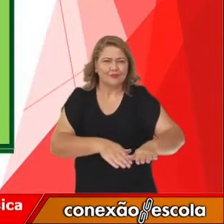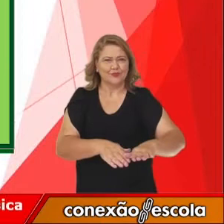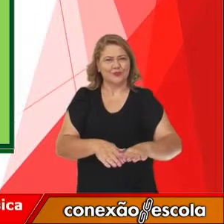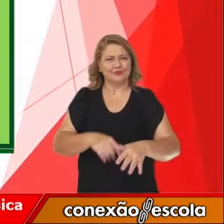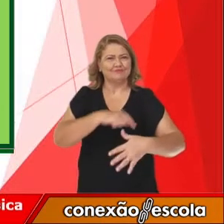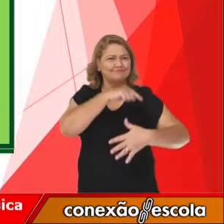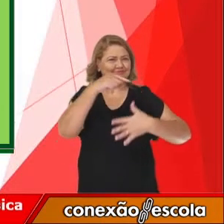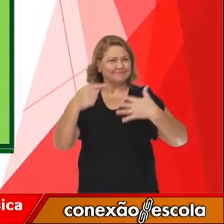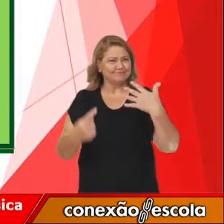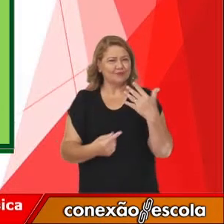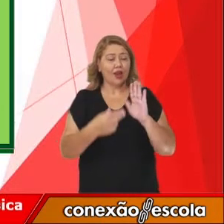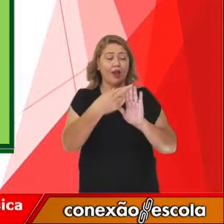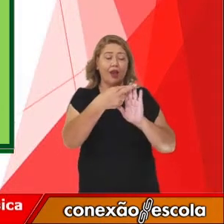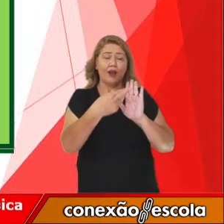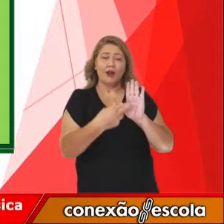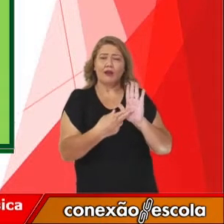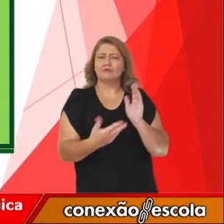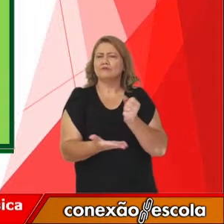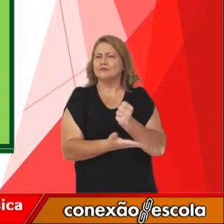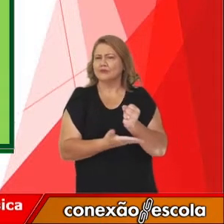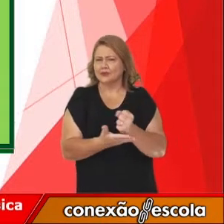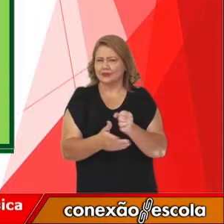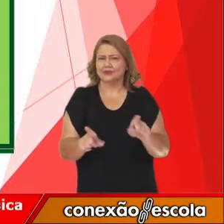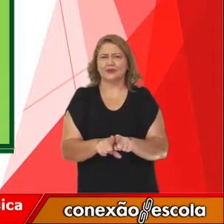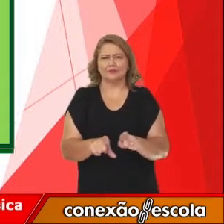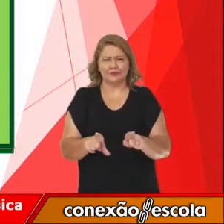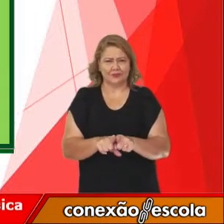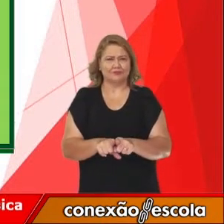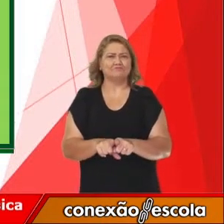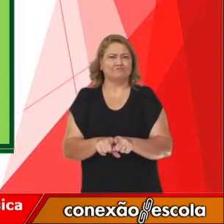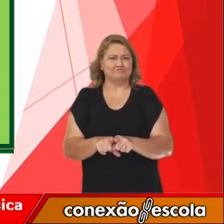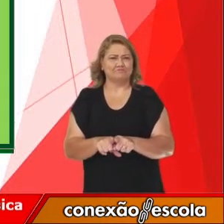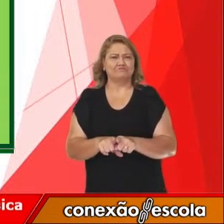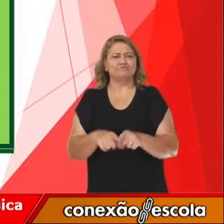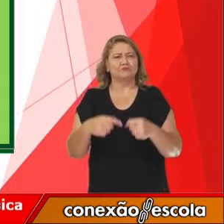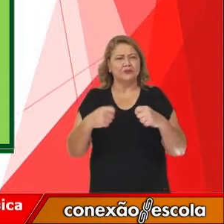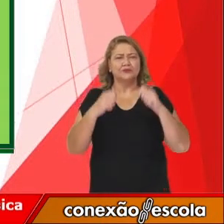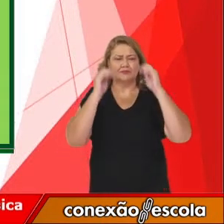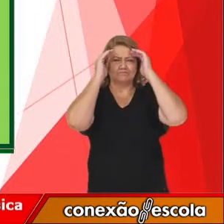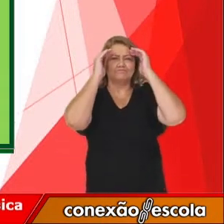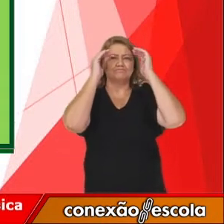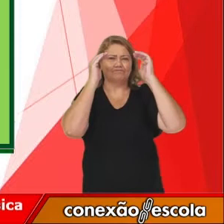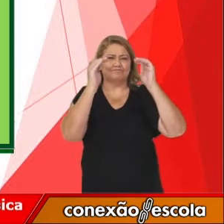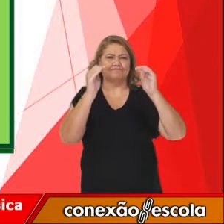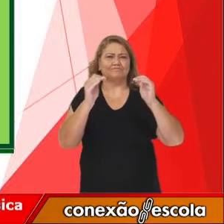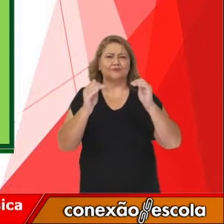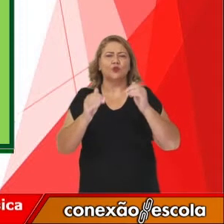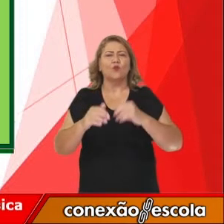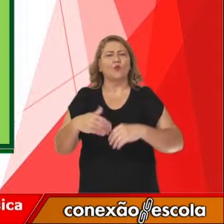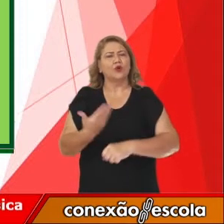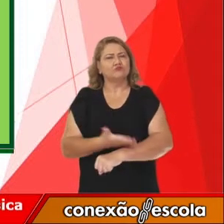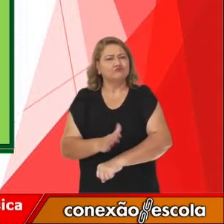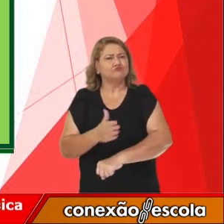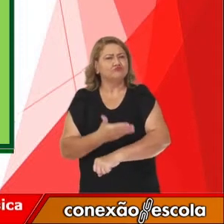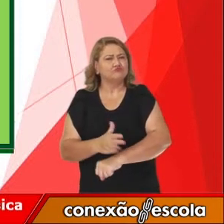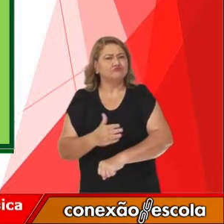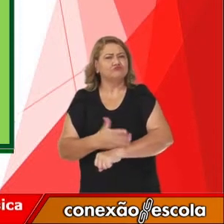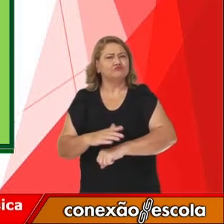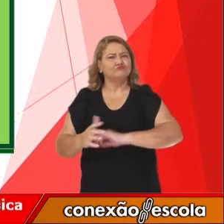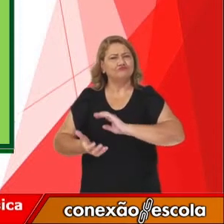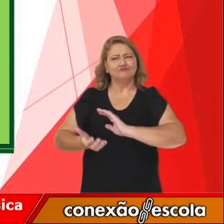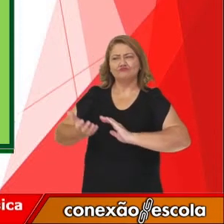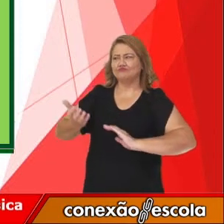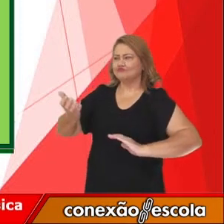nós temos algumas regras básicas né algumas orientações que devemos seguir quando formos praticar o